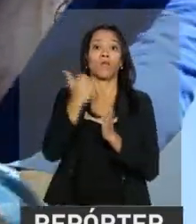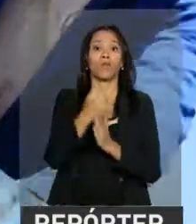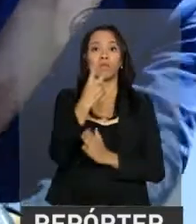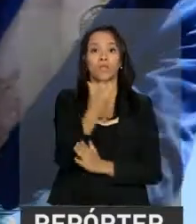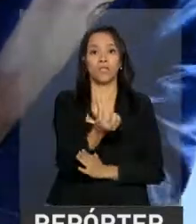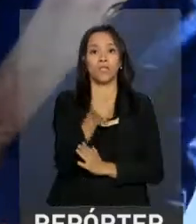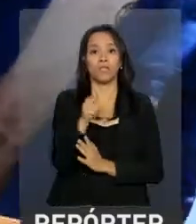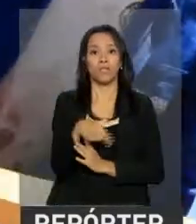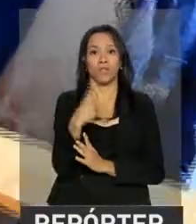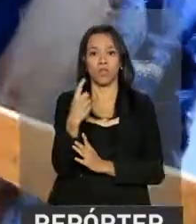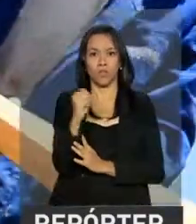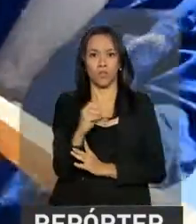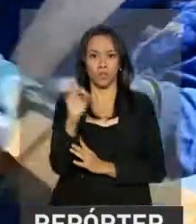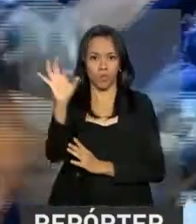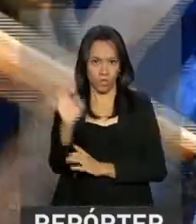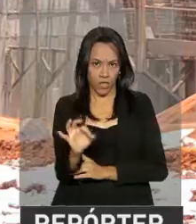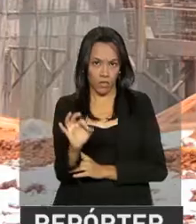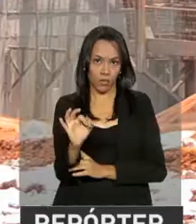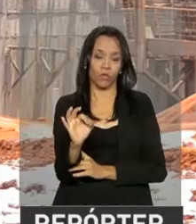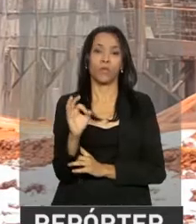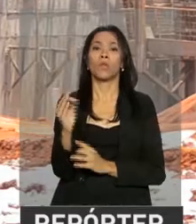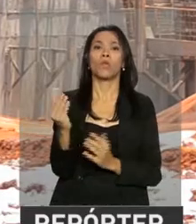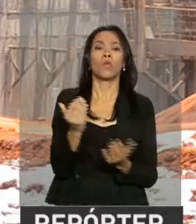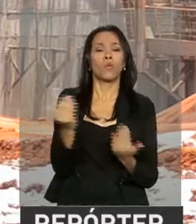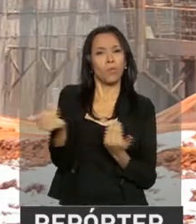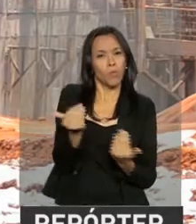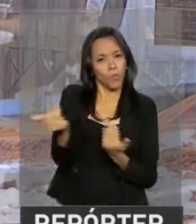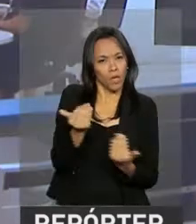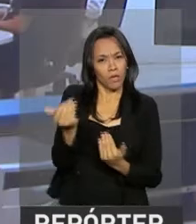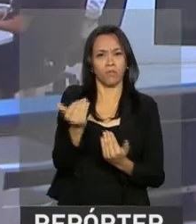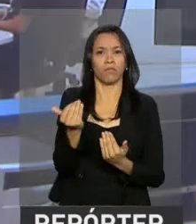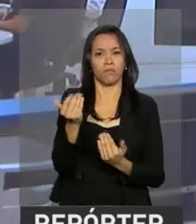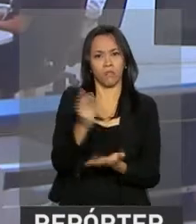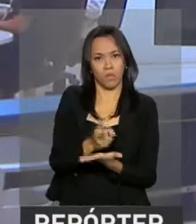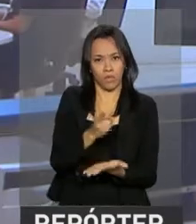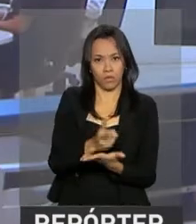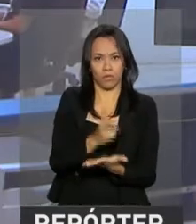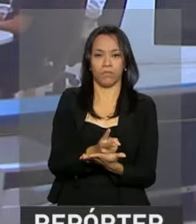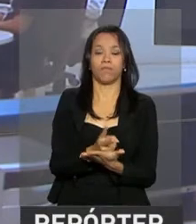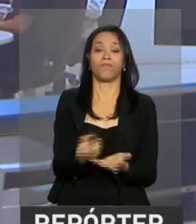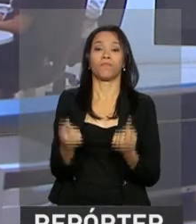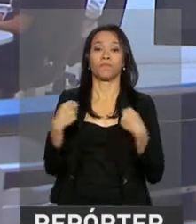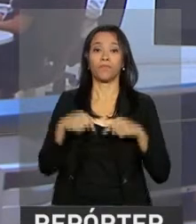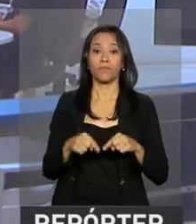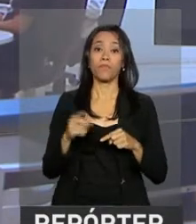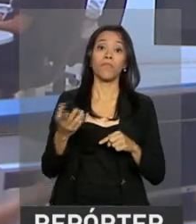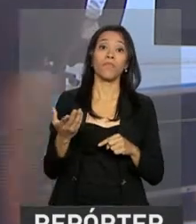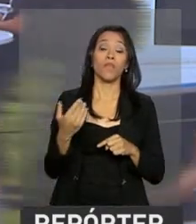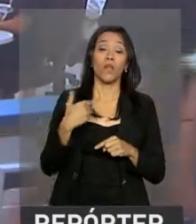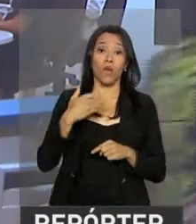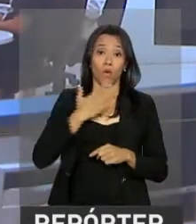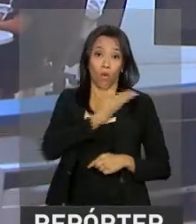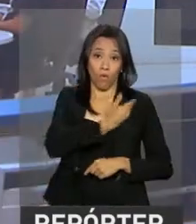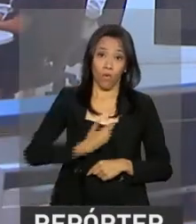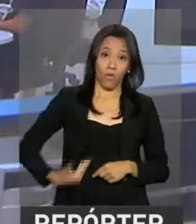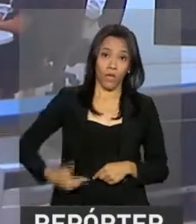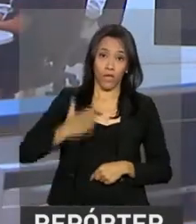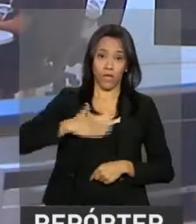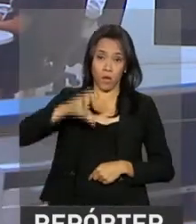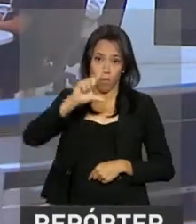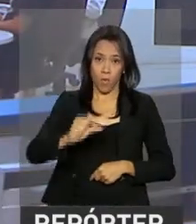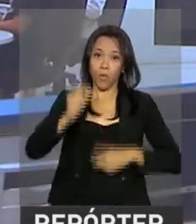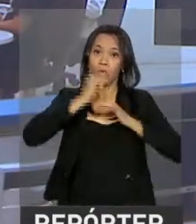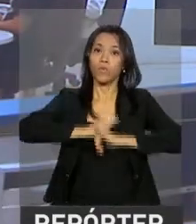abaixo do registrado no período anterior e o governo divulgou há pouco que vai fazer o possível